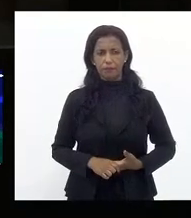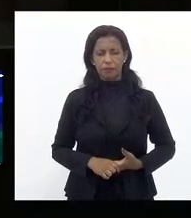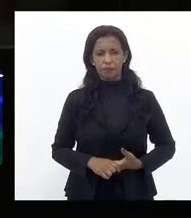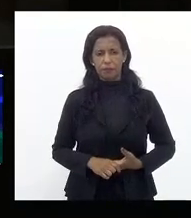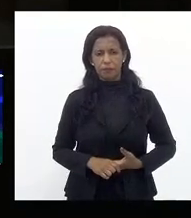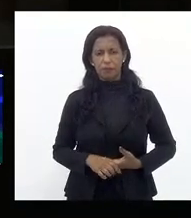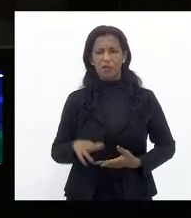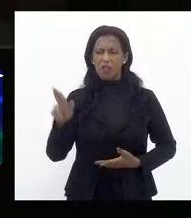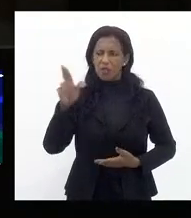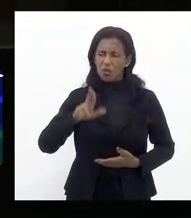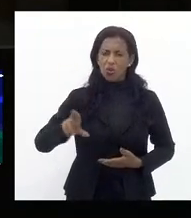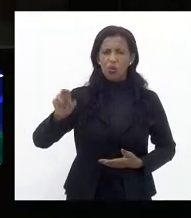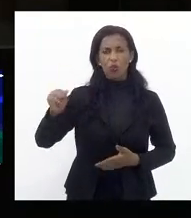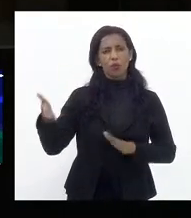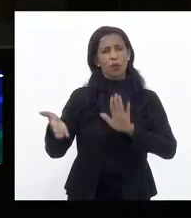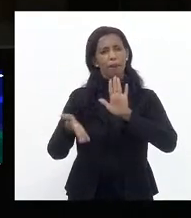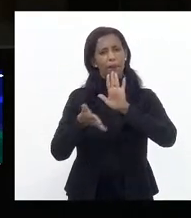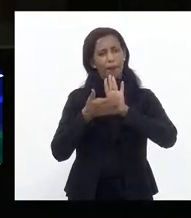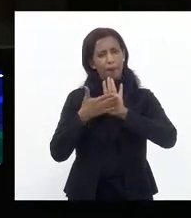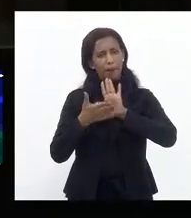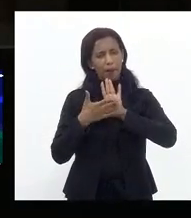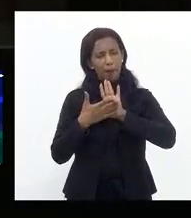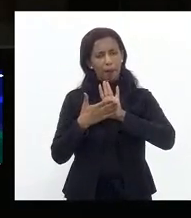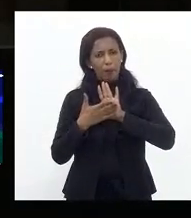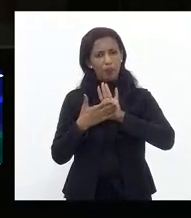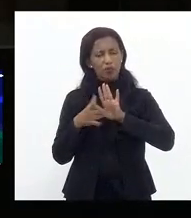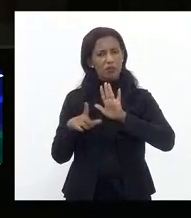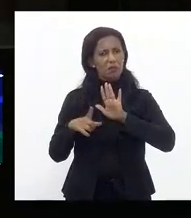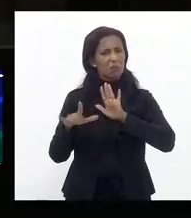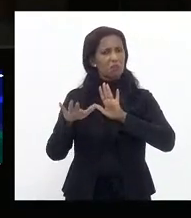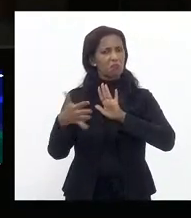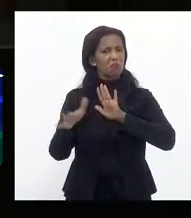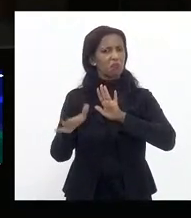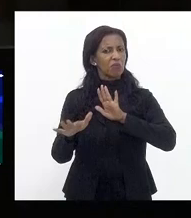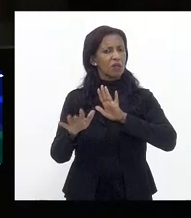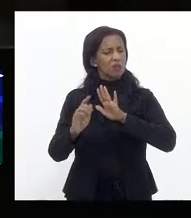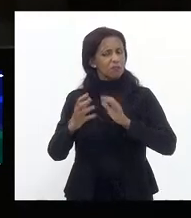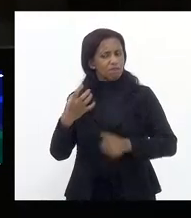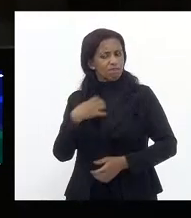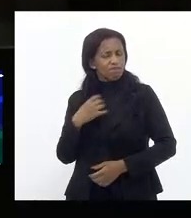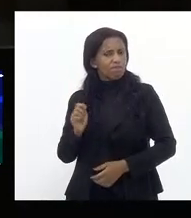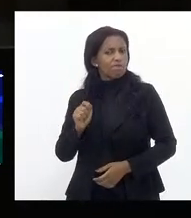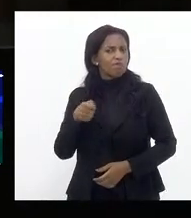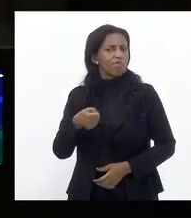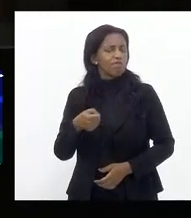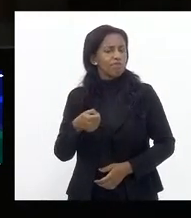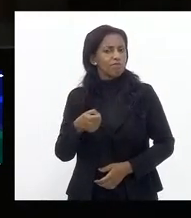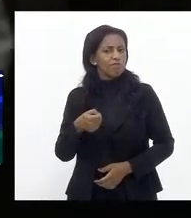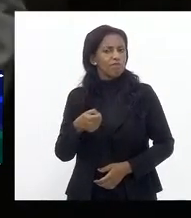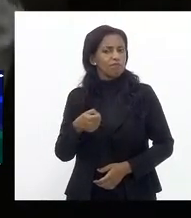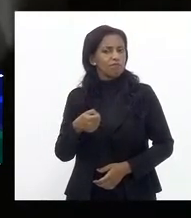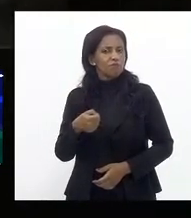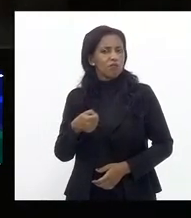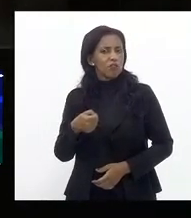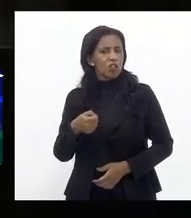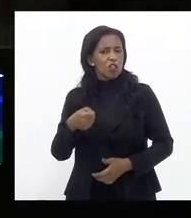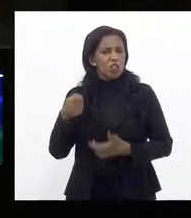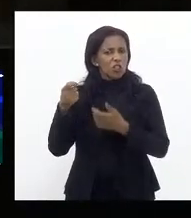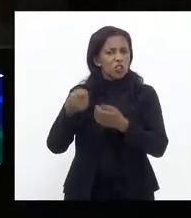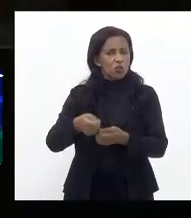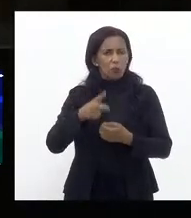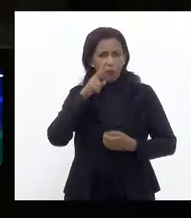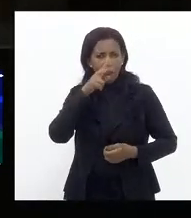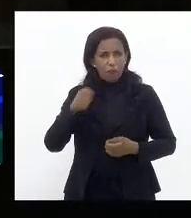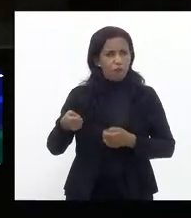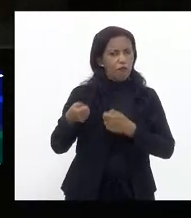utiliza a proposta e essa proposta tem mais ou menos o significado de um garrote que